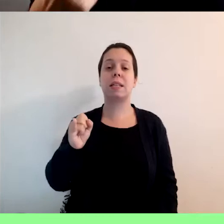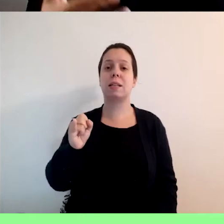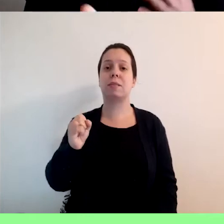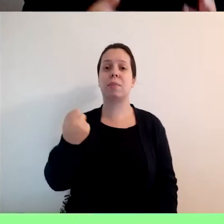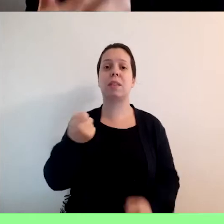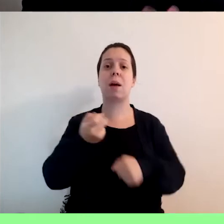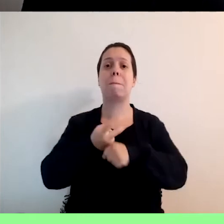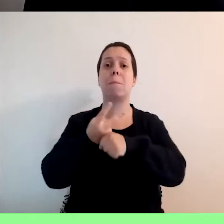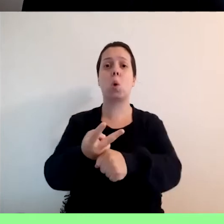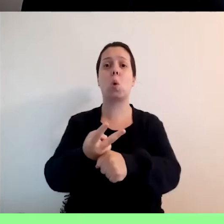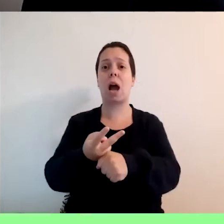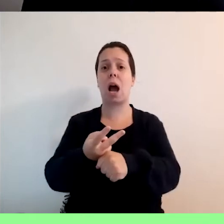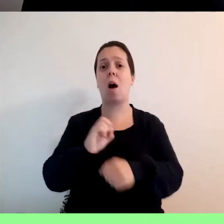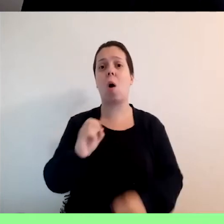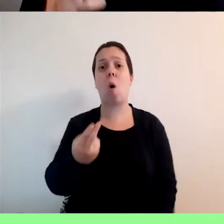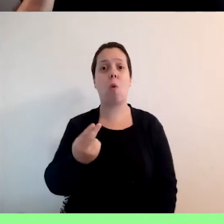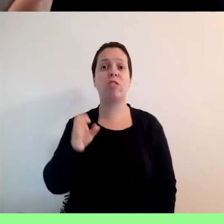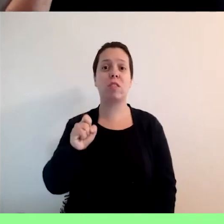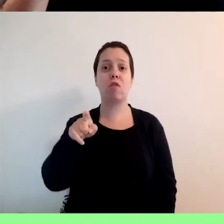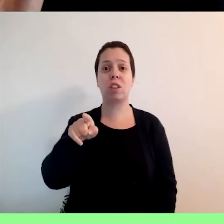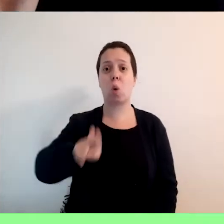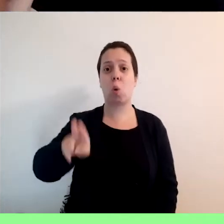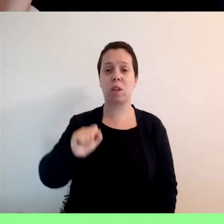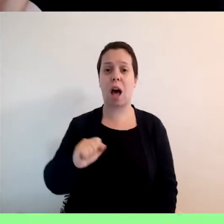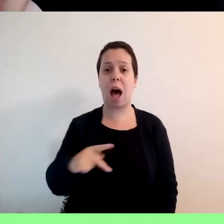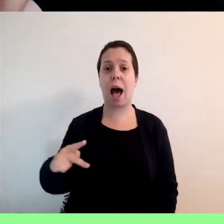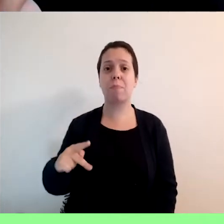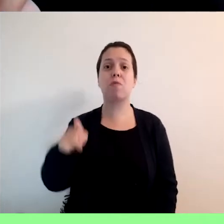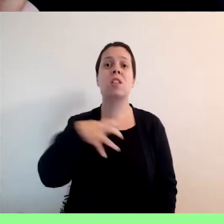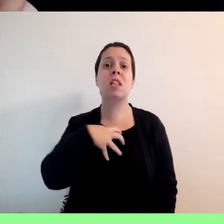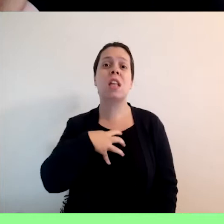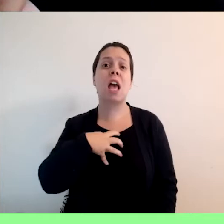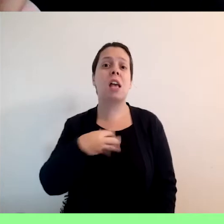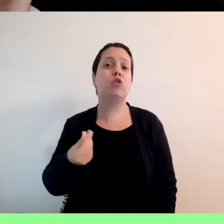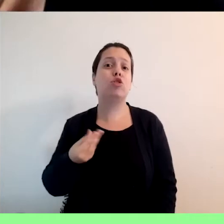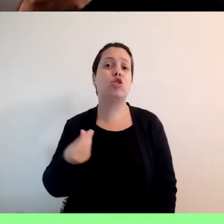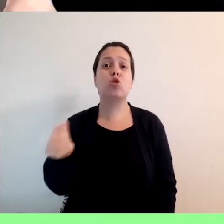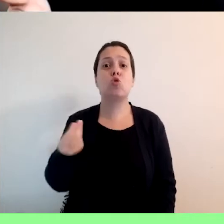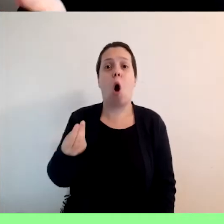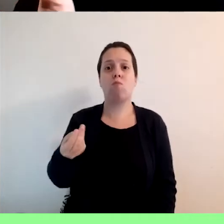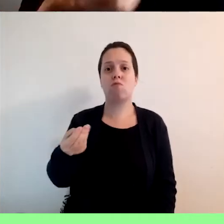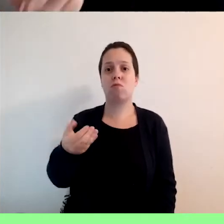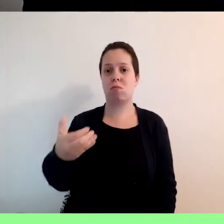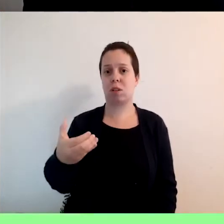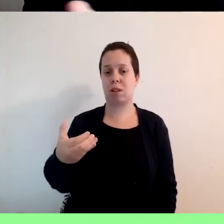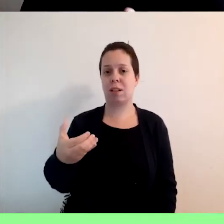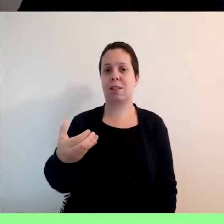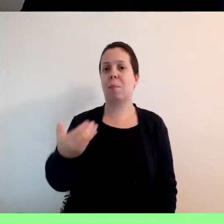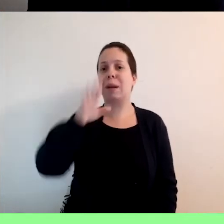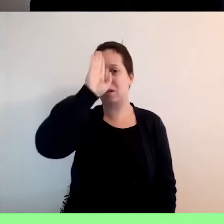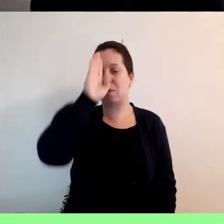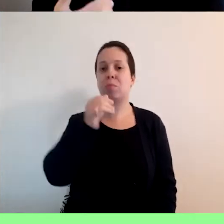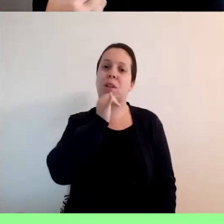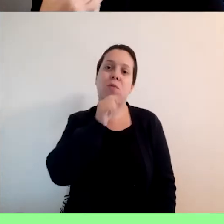como você usa esses aplicativos também, o que você sente em relação à usabilidade desses mais populares? Então, você citou, por